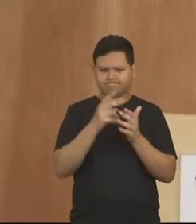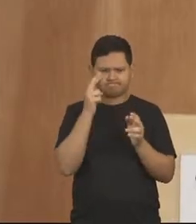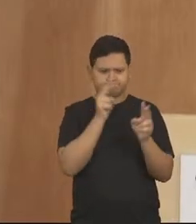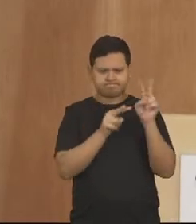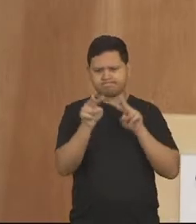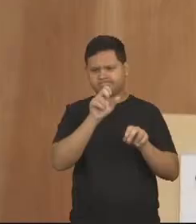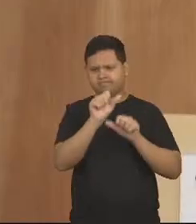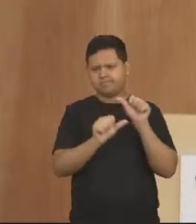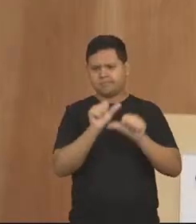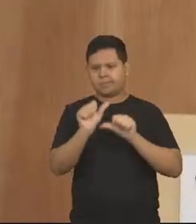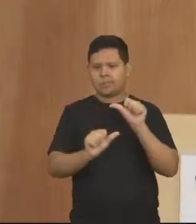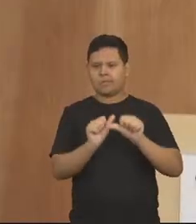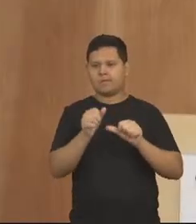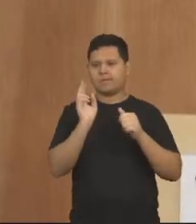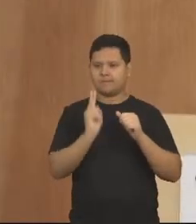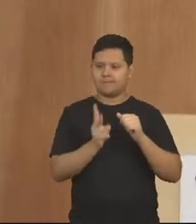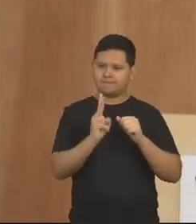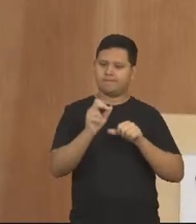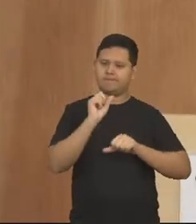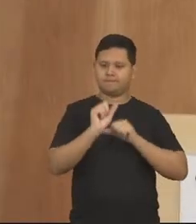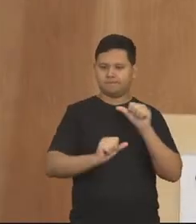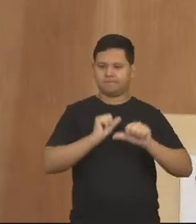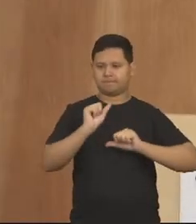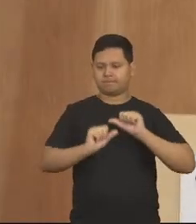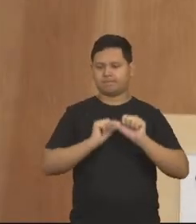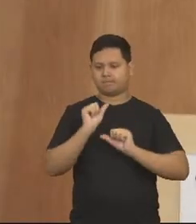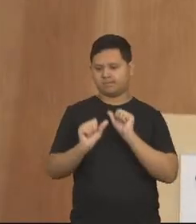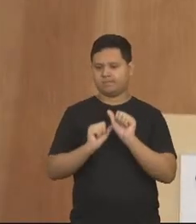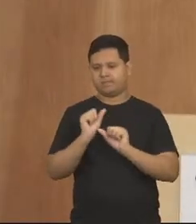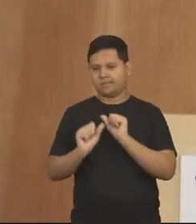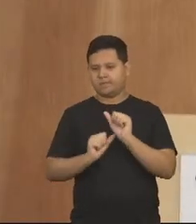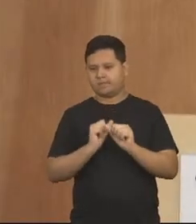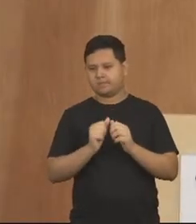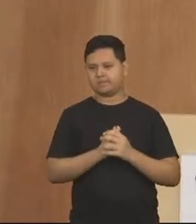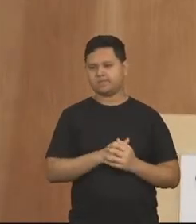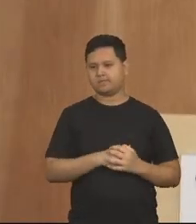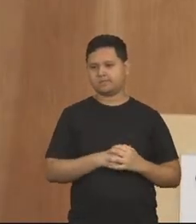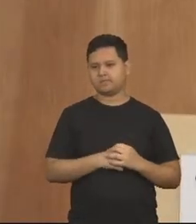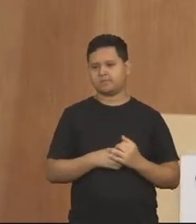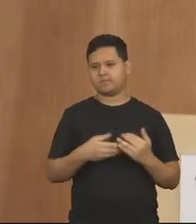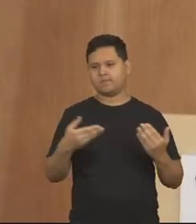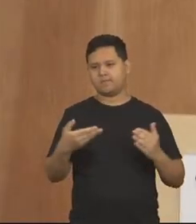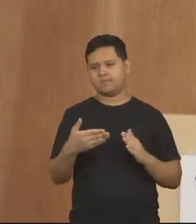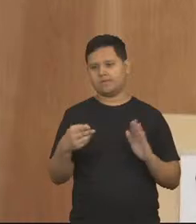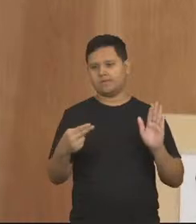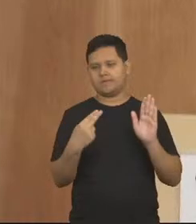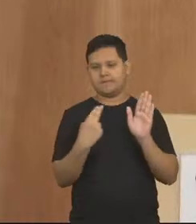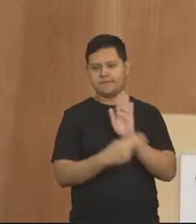mudanças já. A cada tempo vai mudando a nomenclatura